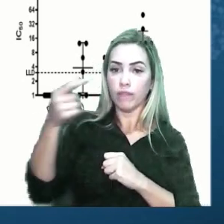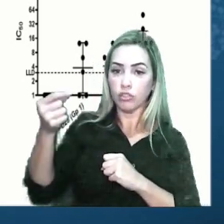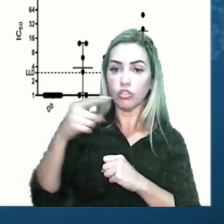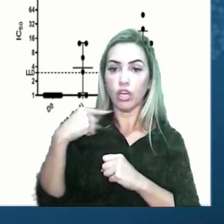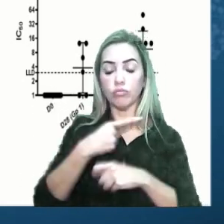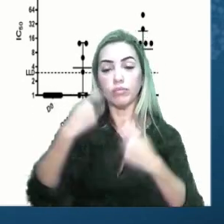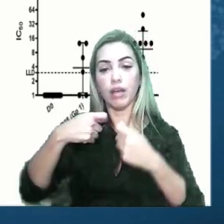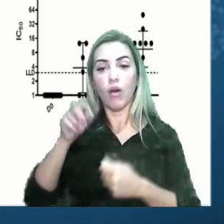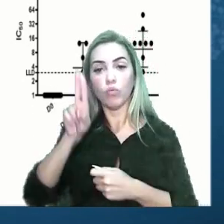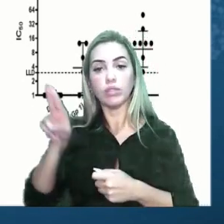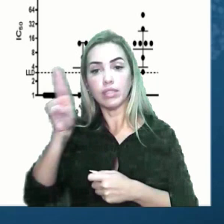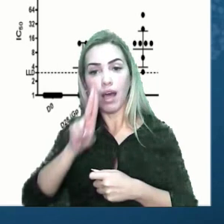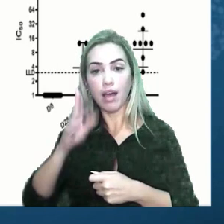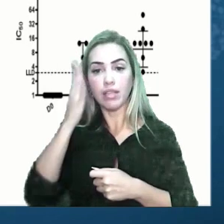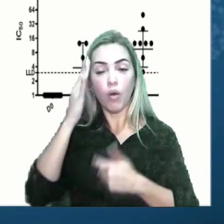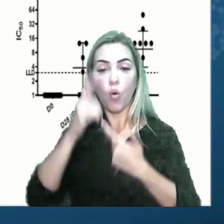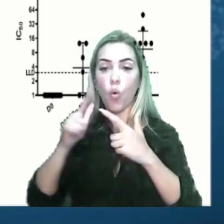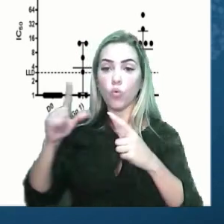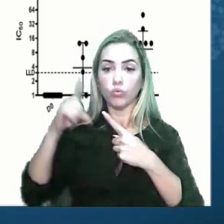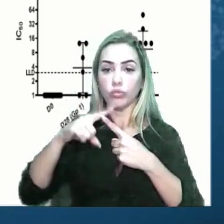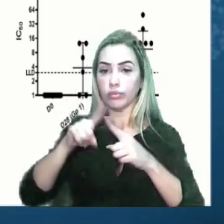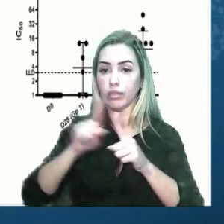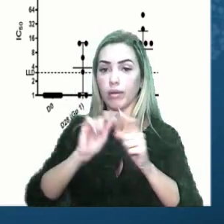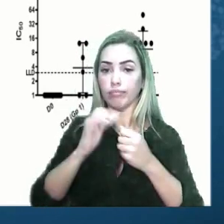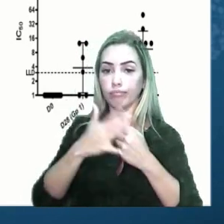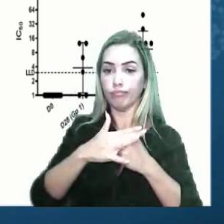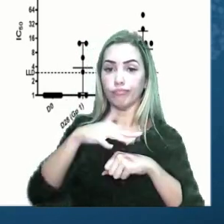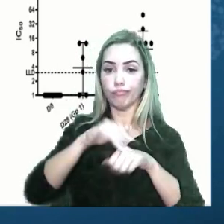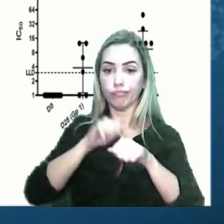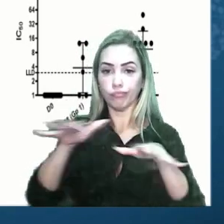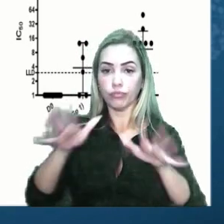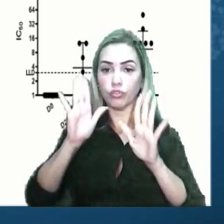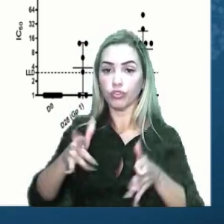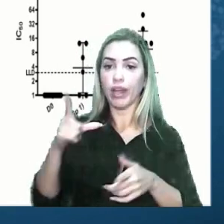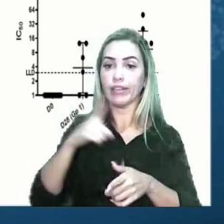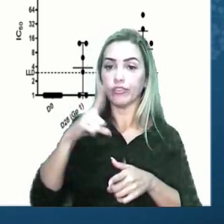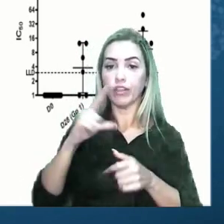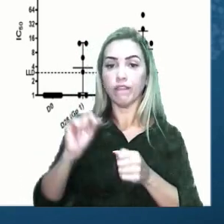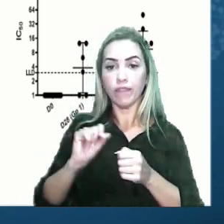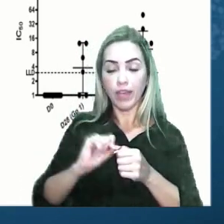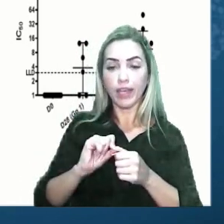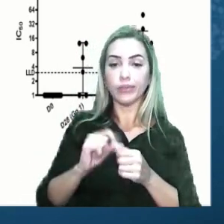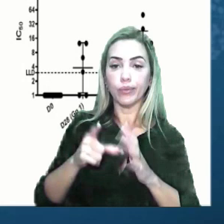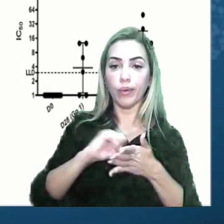que lidar com outra infecção por coronavírus. A gente já tinha feito